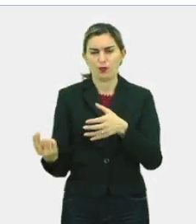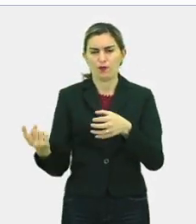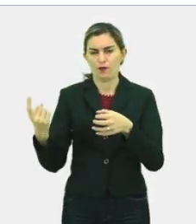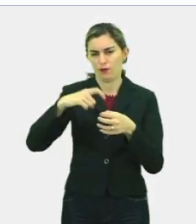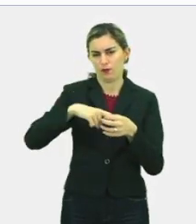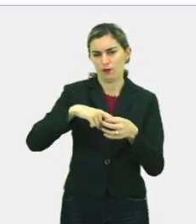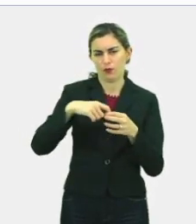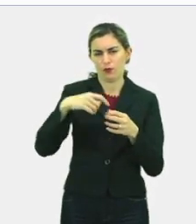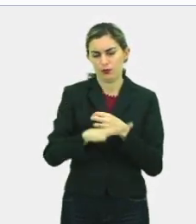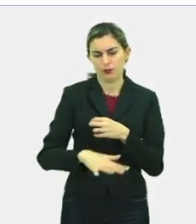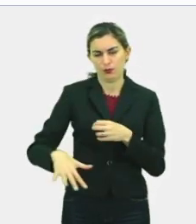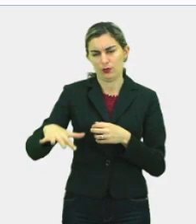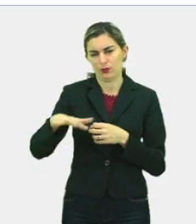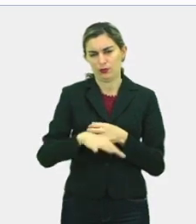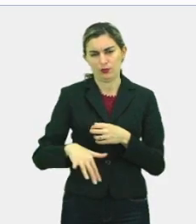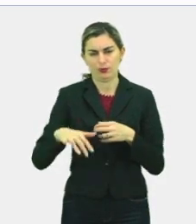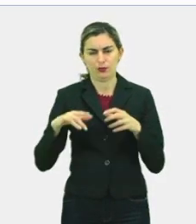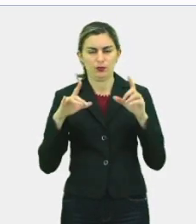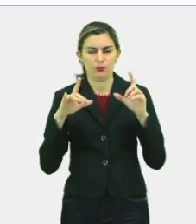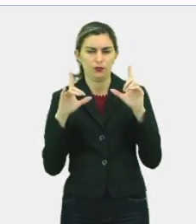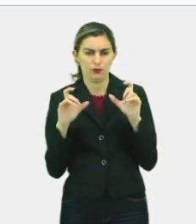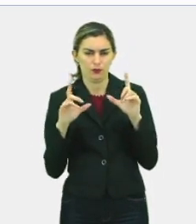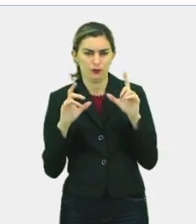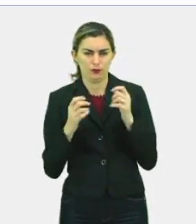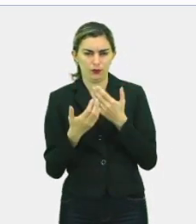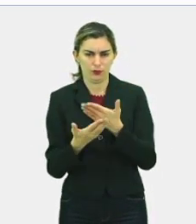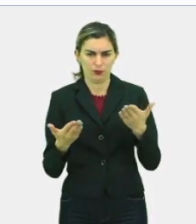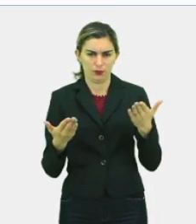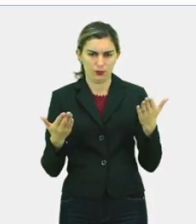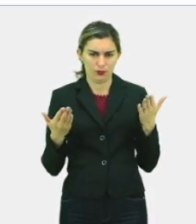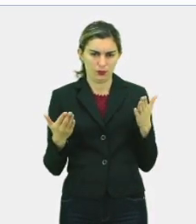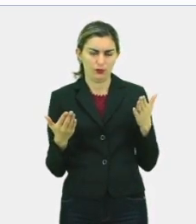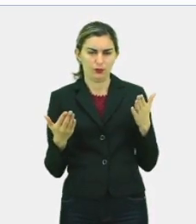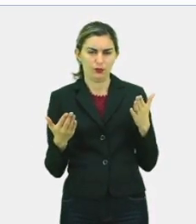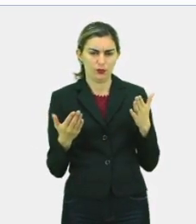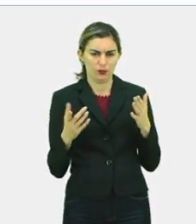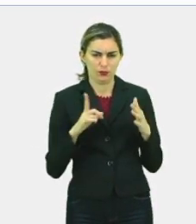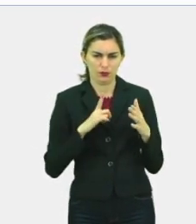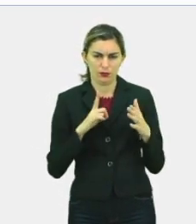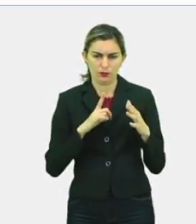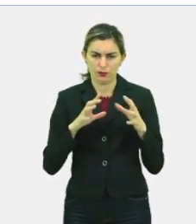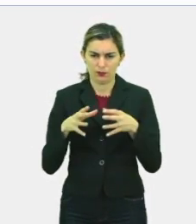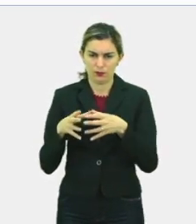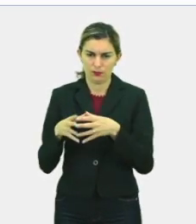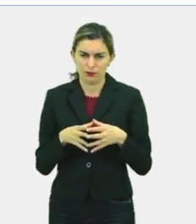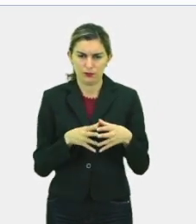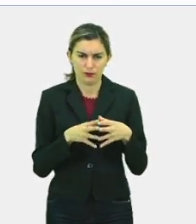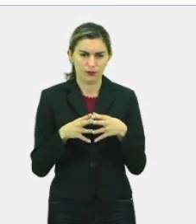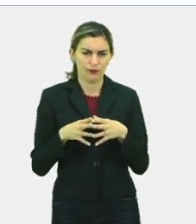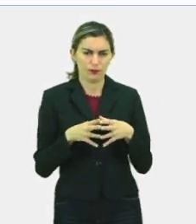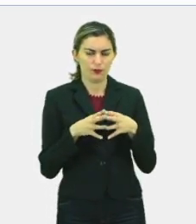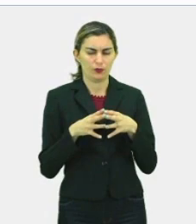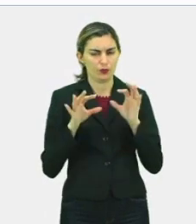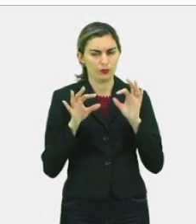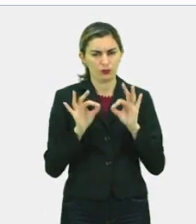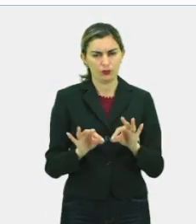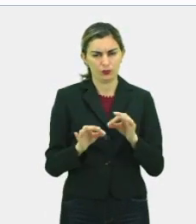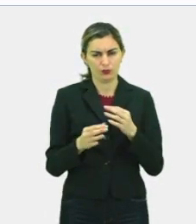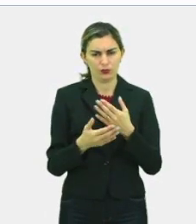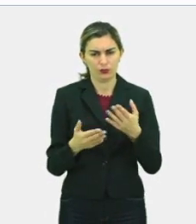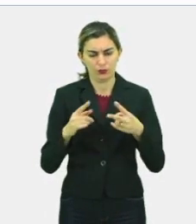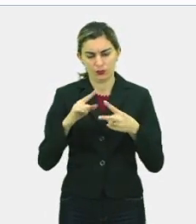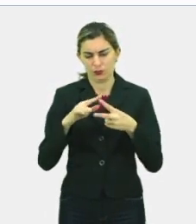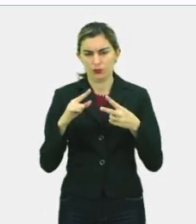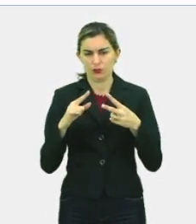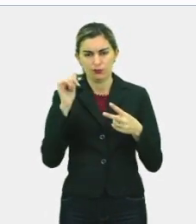volte para a sua área, né? Na imagem que aparecem para vocês aí na tela, em movimento,